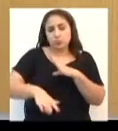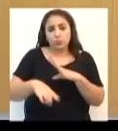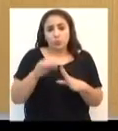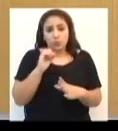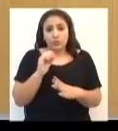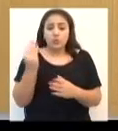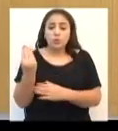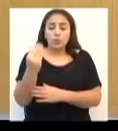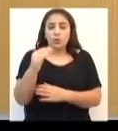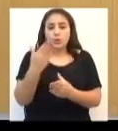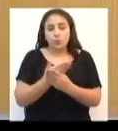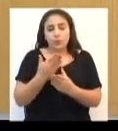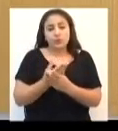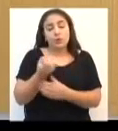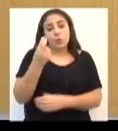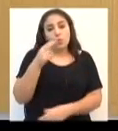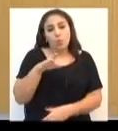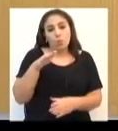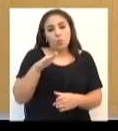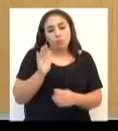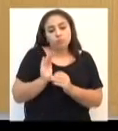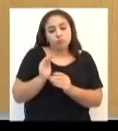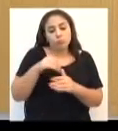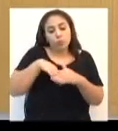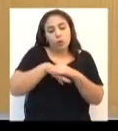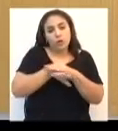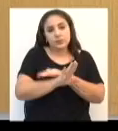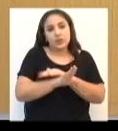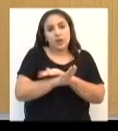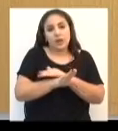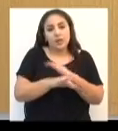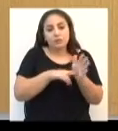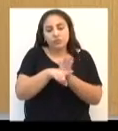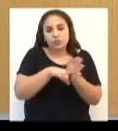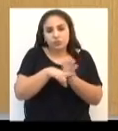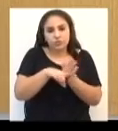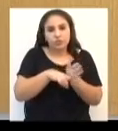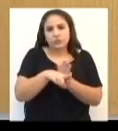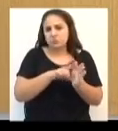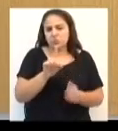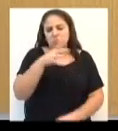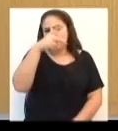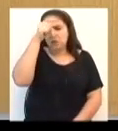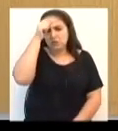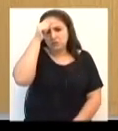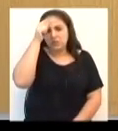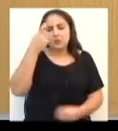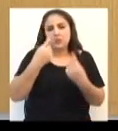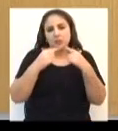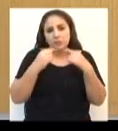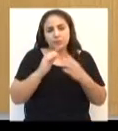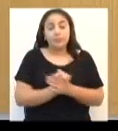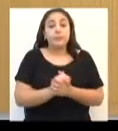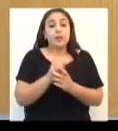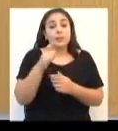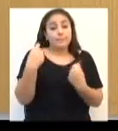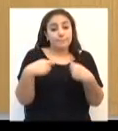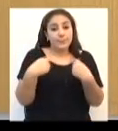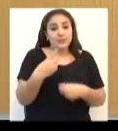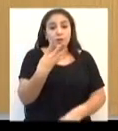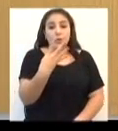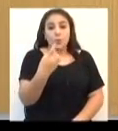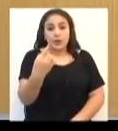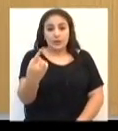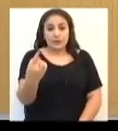instaurar o processo ou arquivar as investigações sem analisar o mérito das denúncias. São necessários